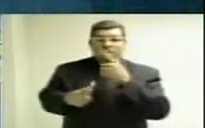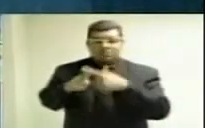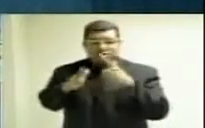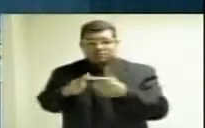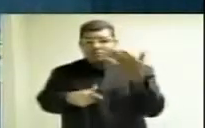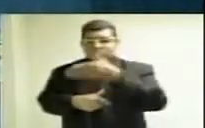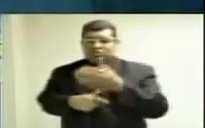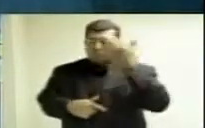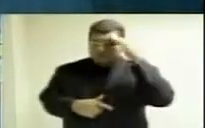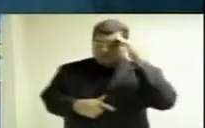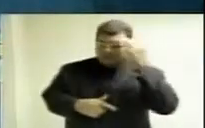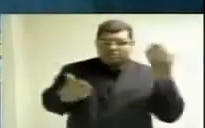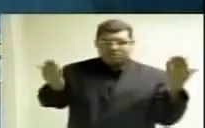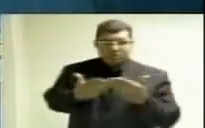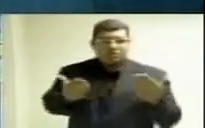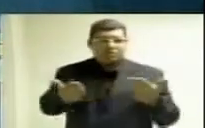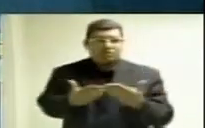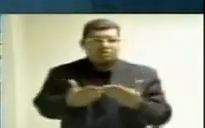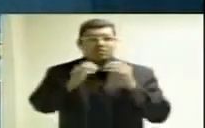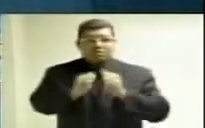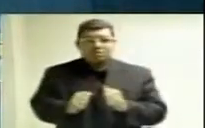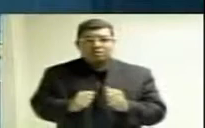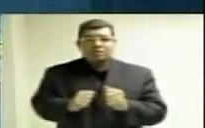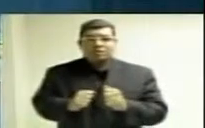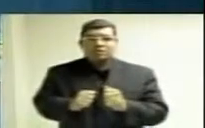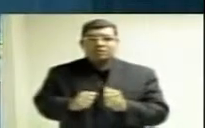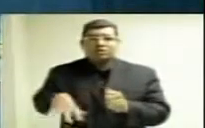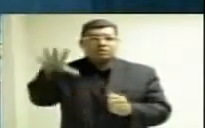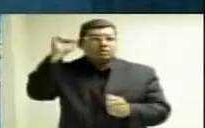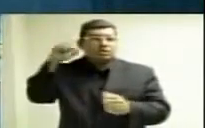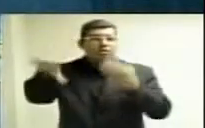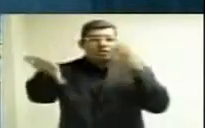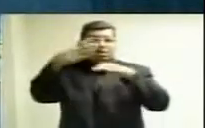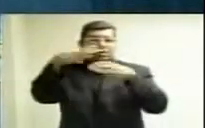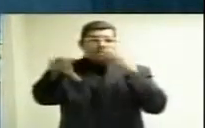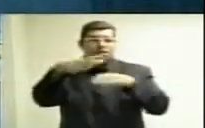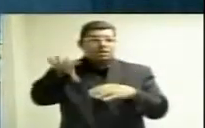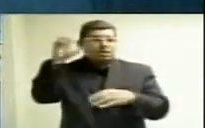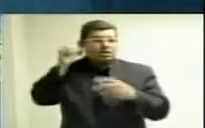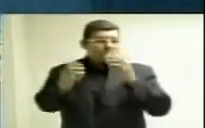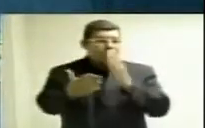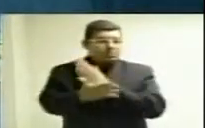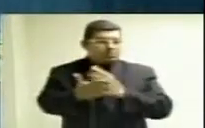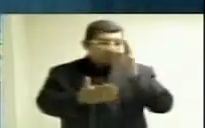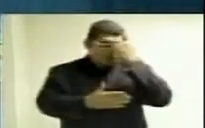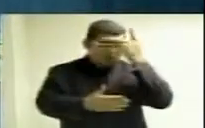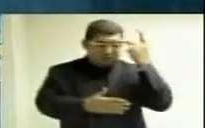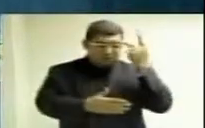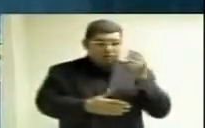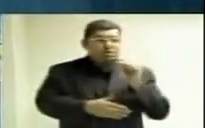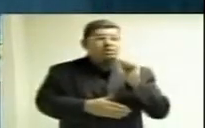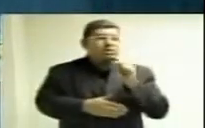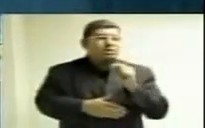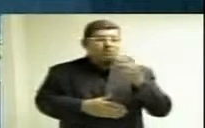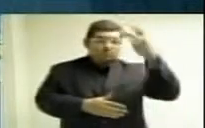solução e que esse entendimento, que pode soar como música aos ouvidos de alguns, é